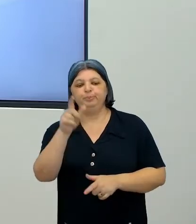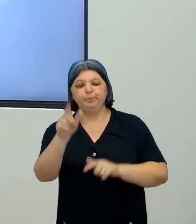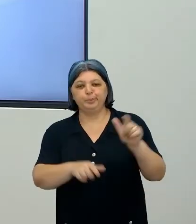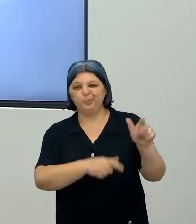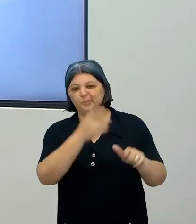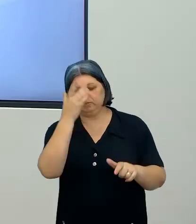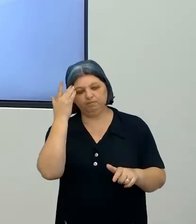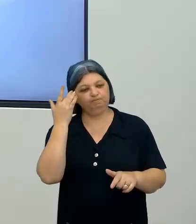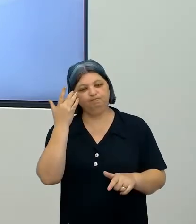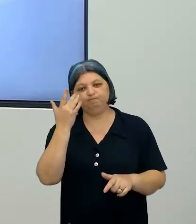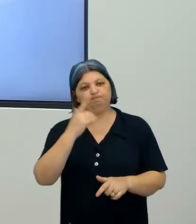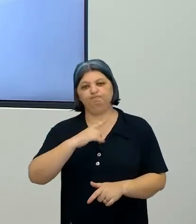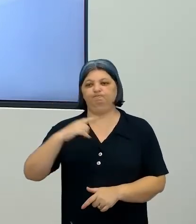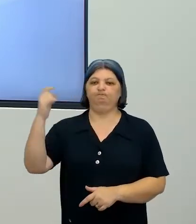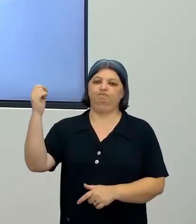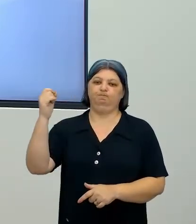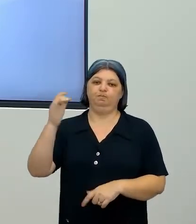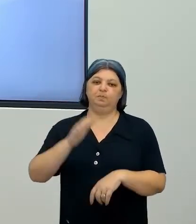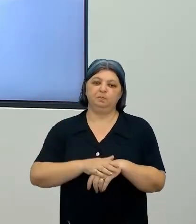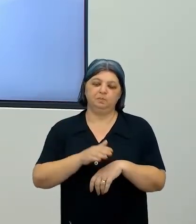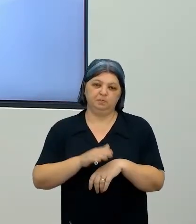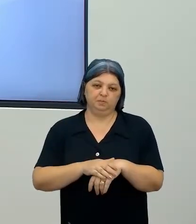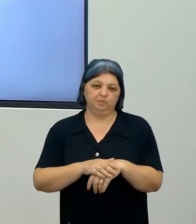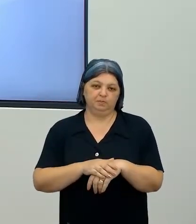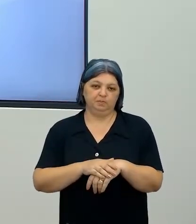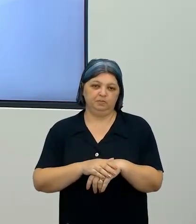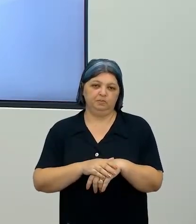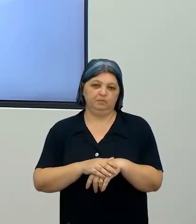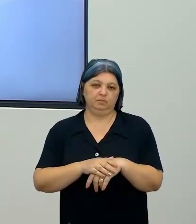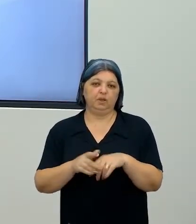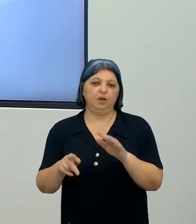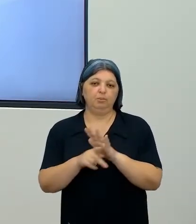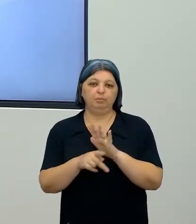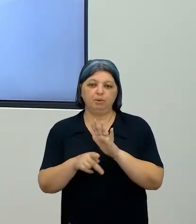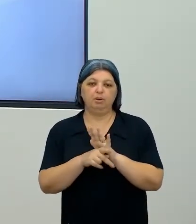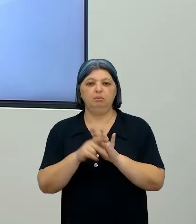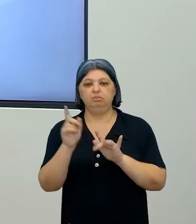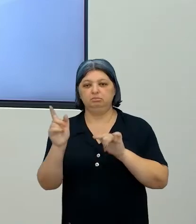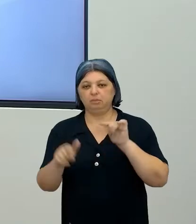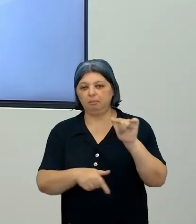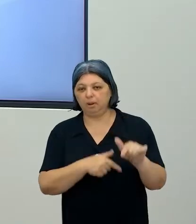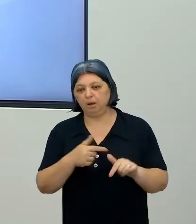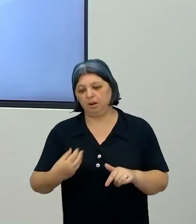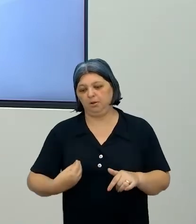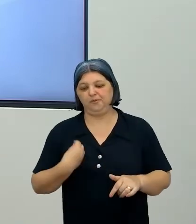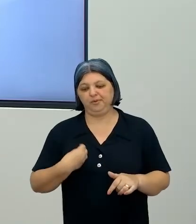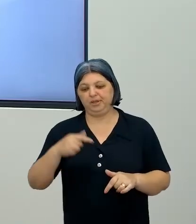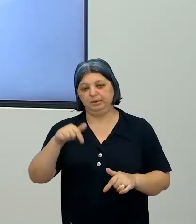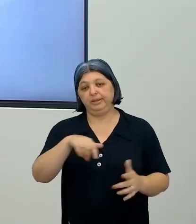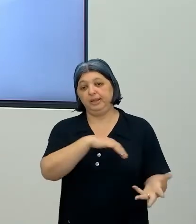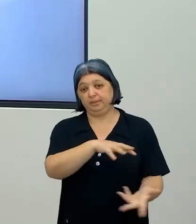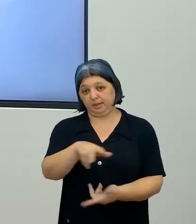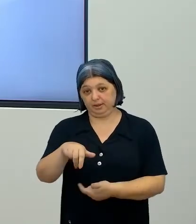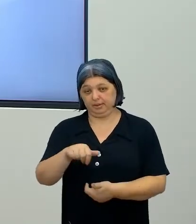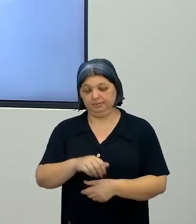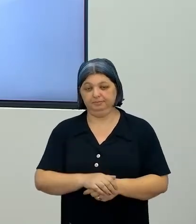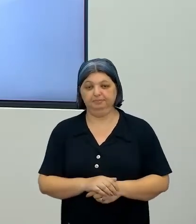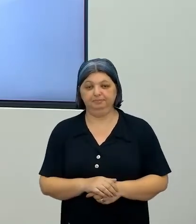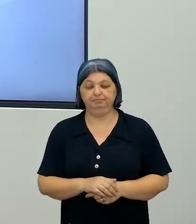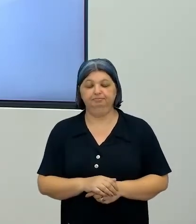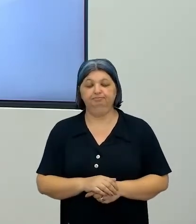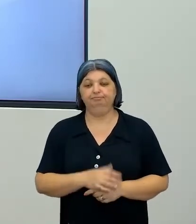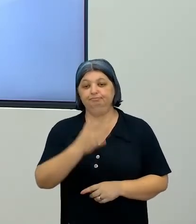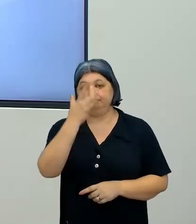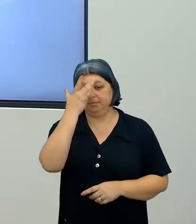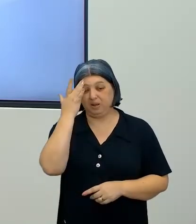escolhido por Deus para realizar suas obras na Terra. E então, isso causa um desespero